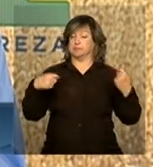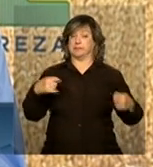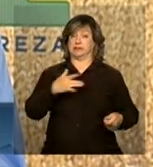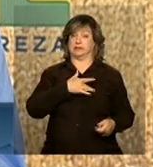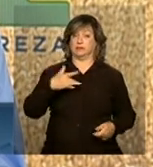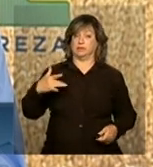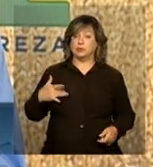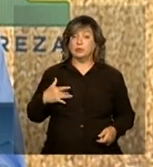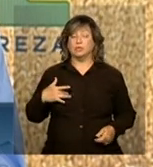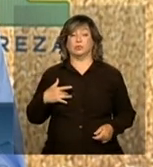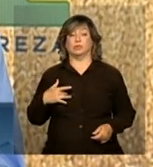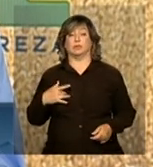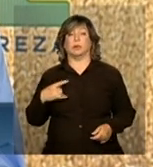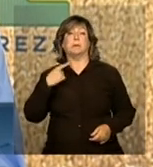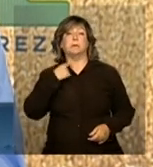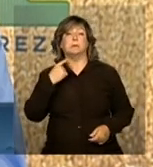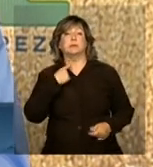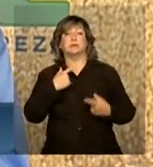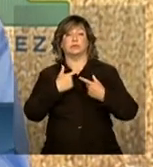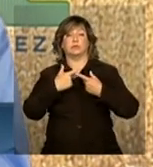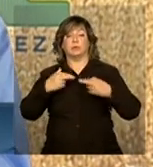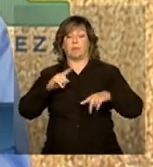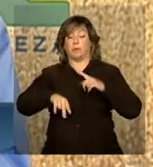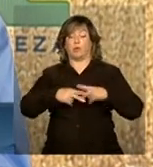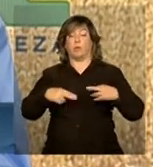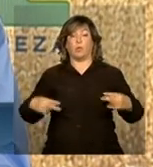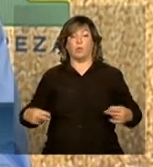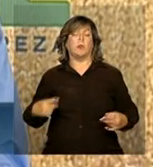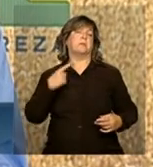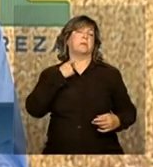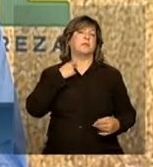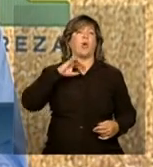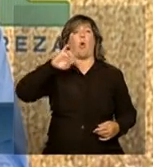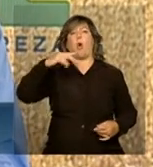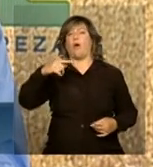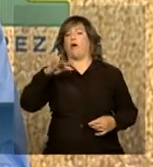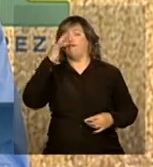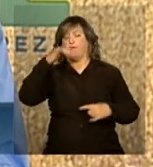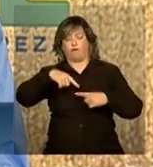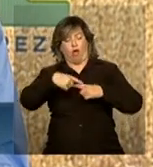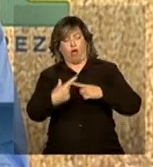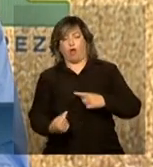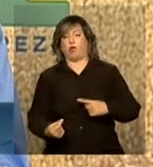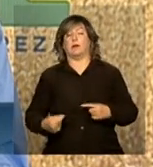nossos produtos, sejam eles de origem animal ou vegetal,